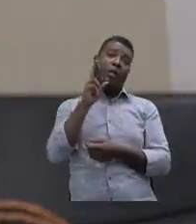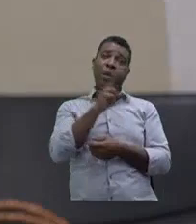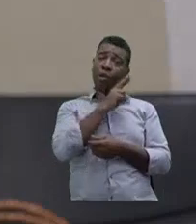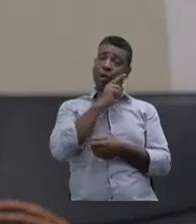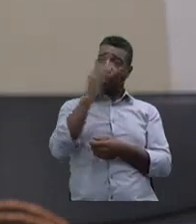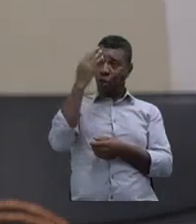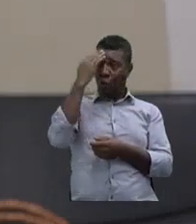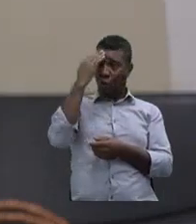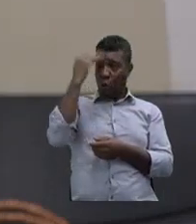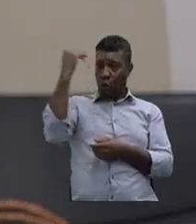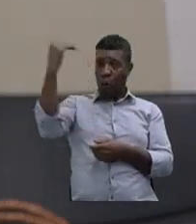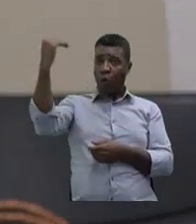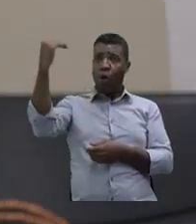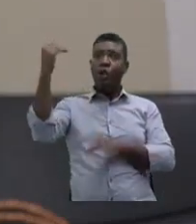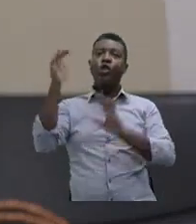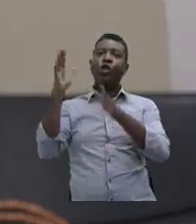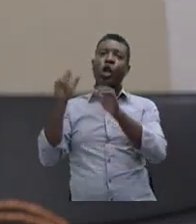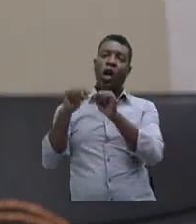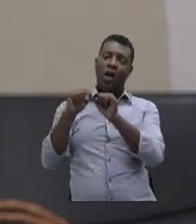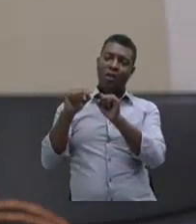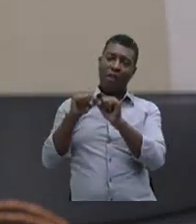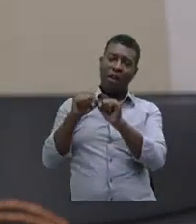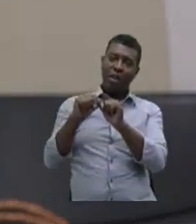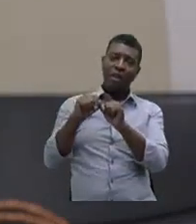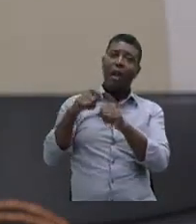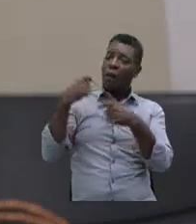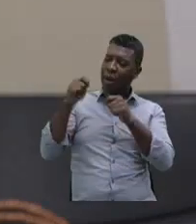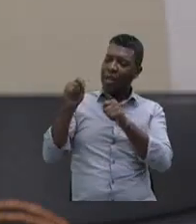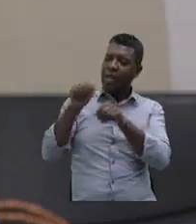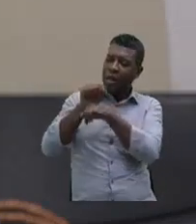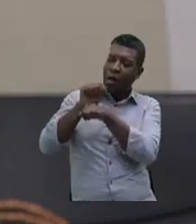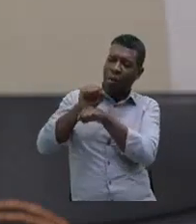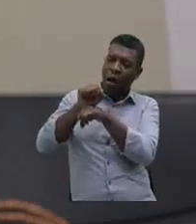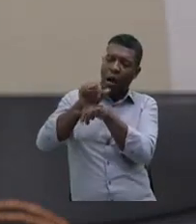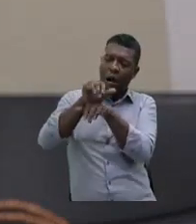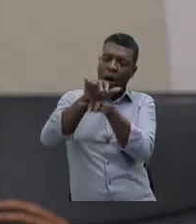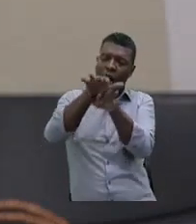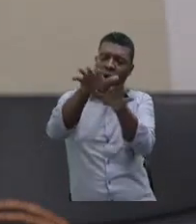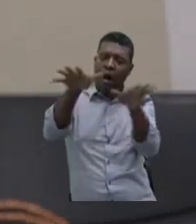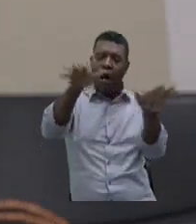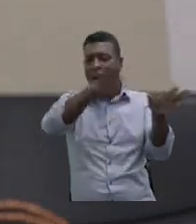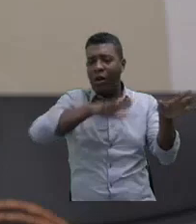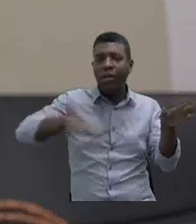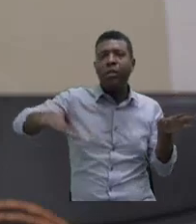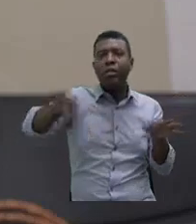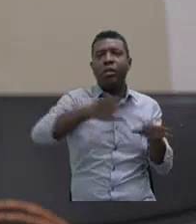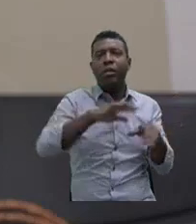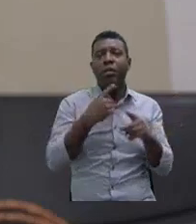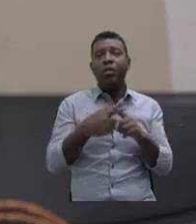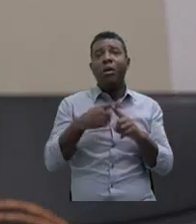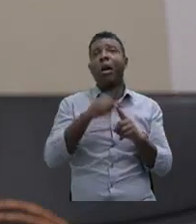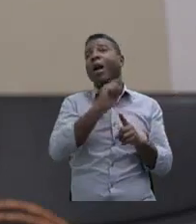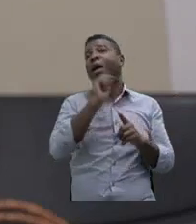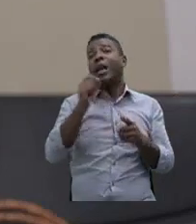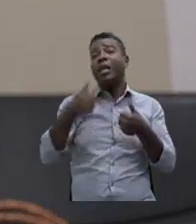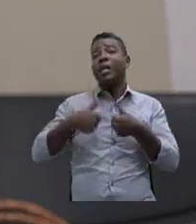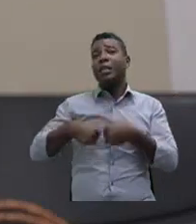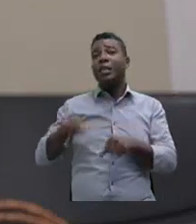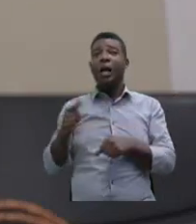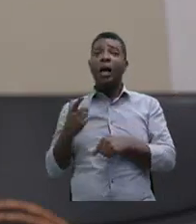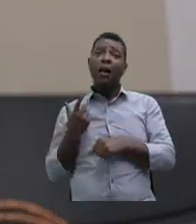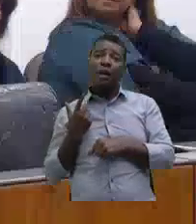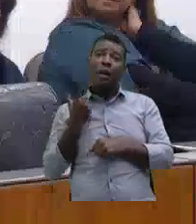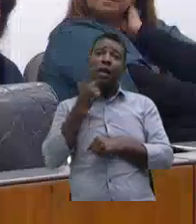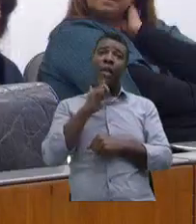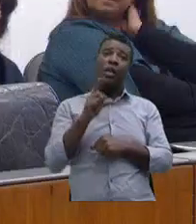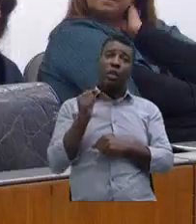é preciso que isso tome conta de outras regiões, porque quem está ganhando dinheiro com a cozinha mineira são os